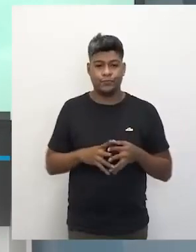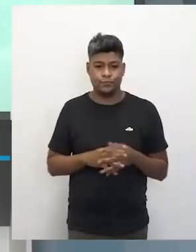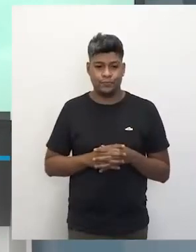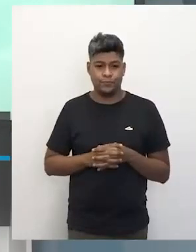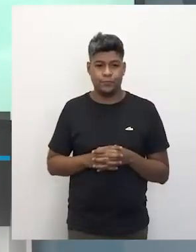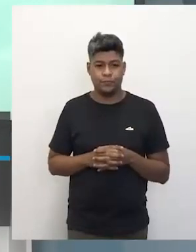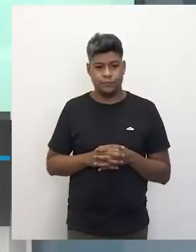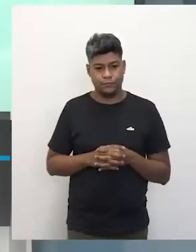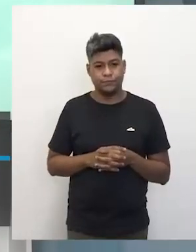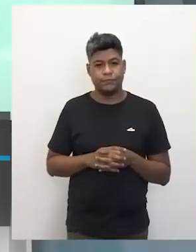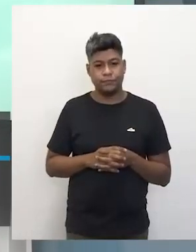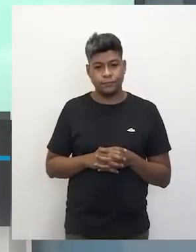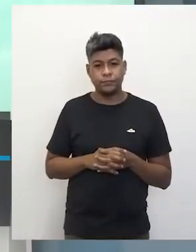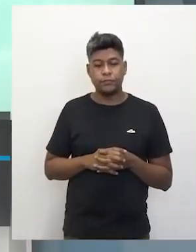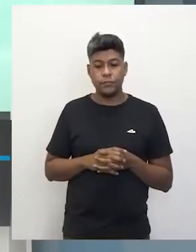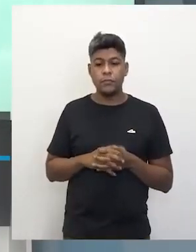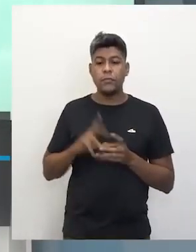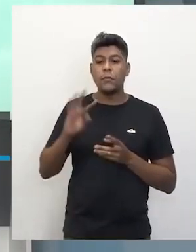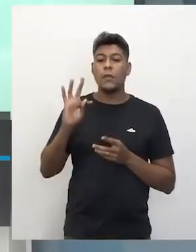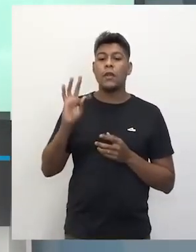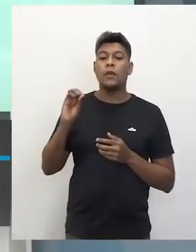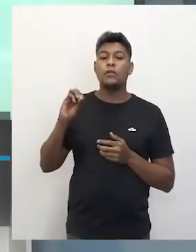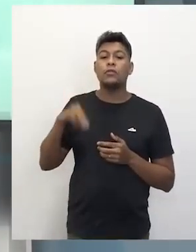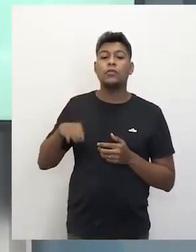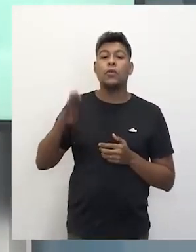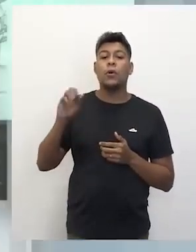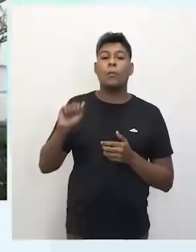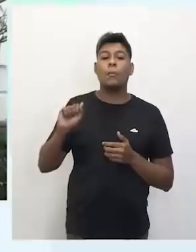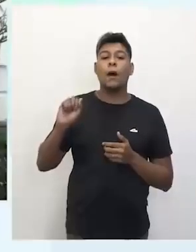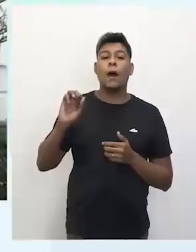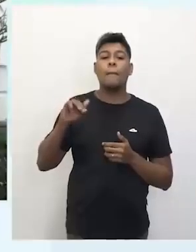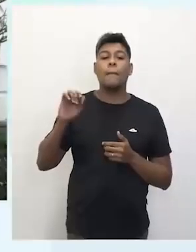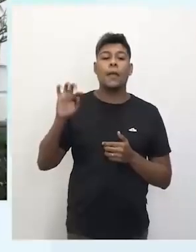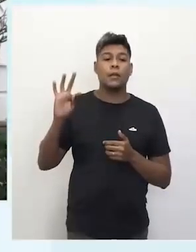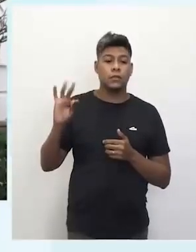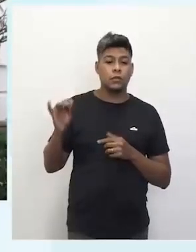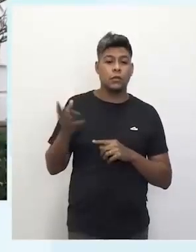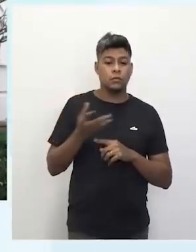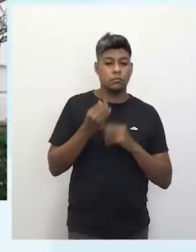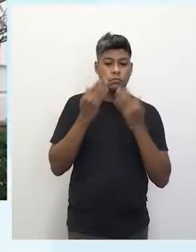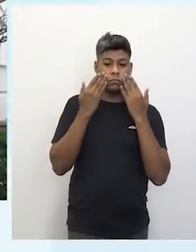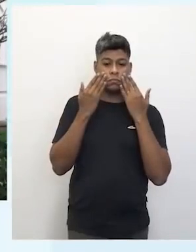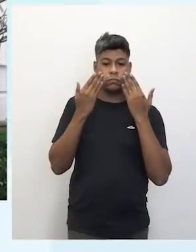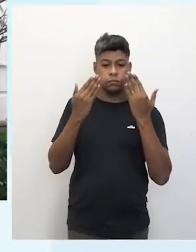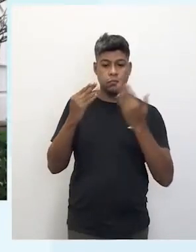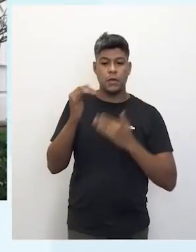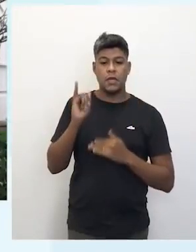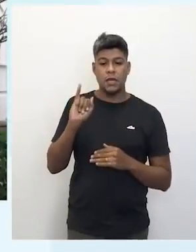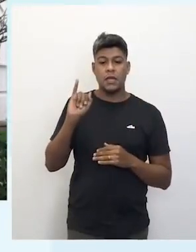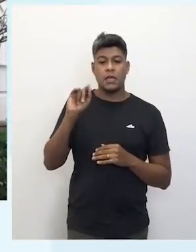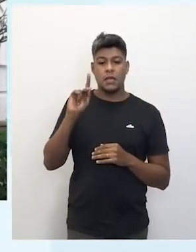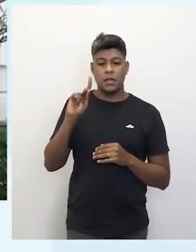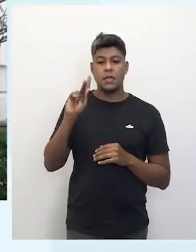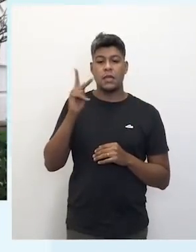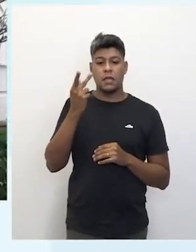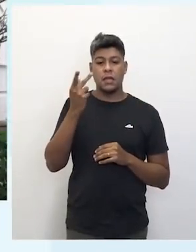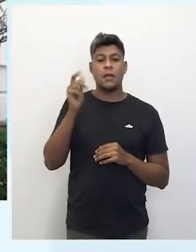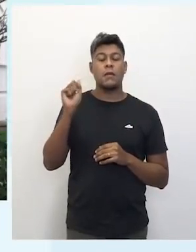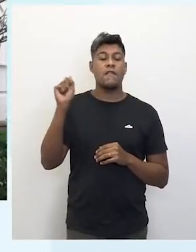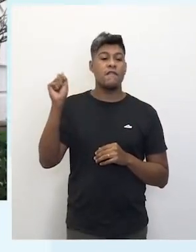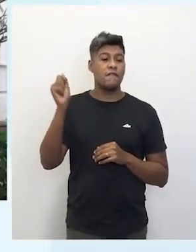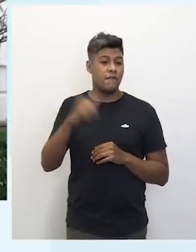só. Vamos ver aqui a questão do tombamento de obras artísticas, né? Aqui a gente está na frente do prédio do IPHAN, né? Pela imagem ali, vocês estão